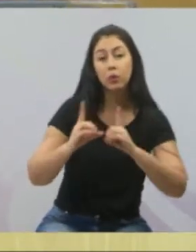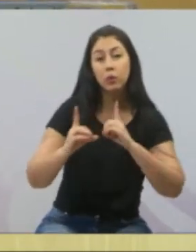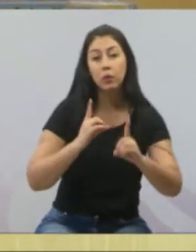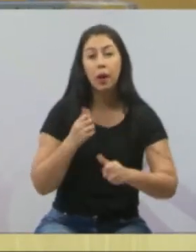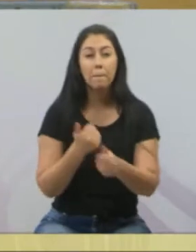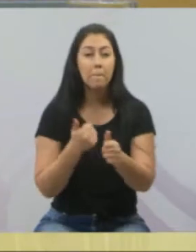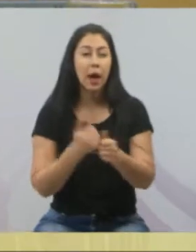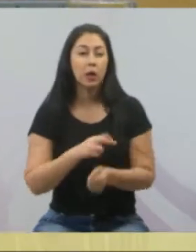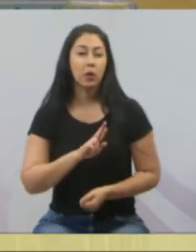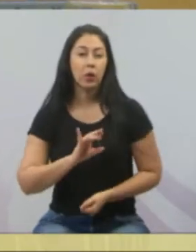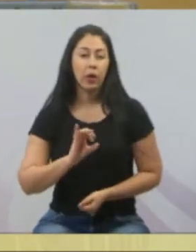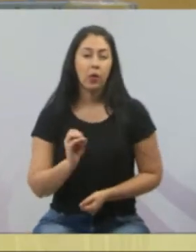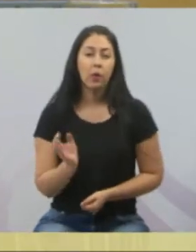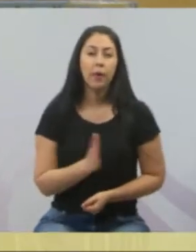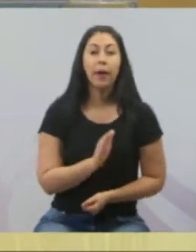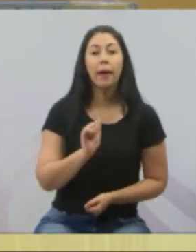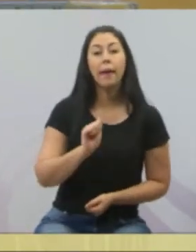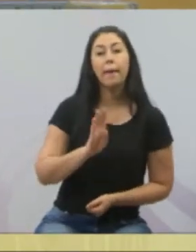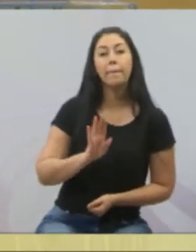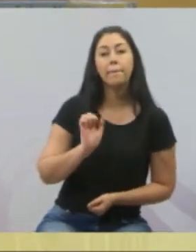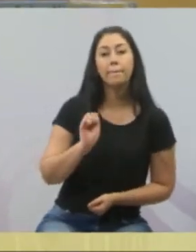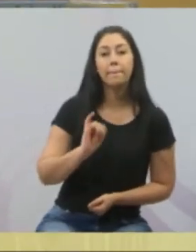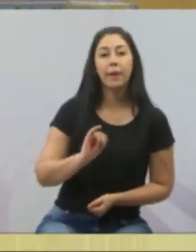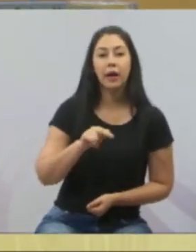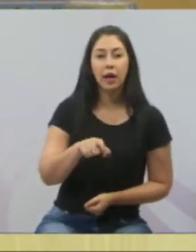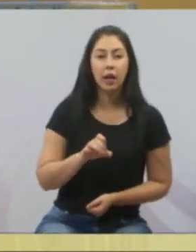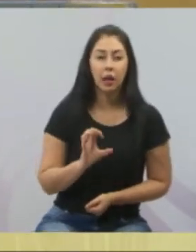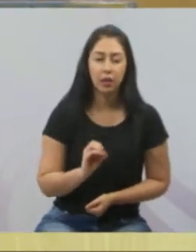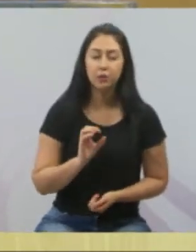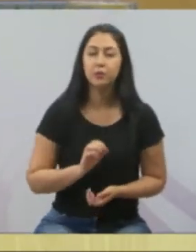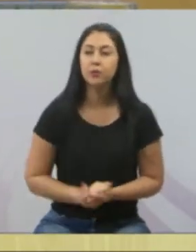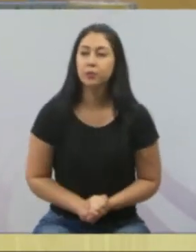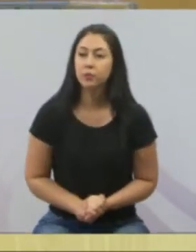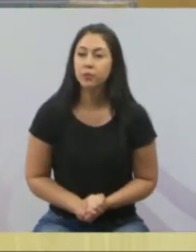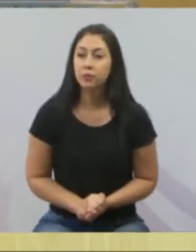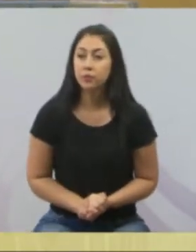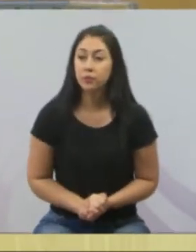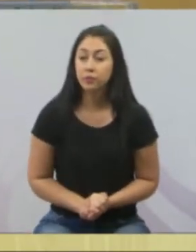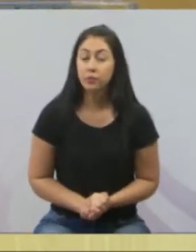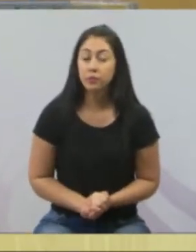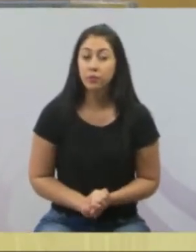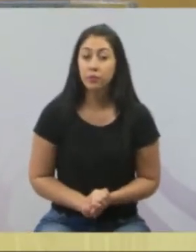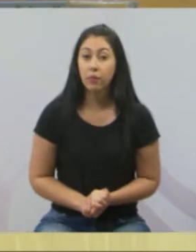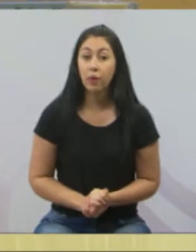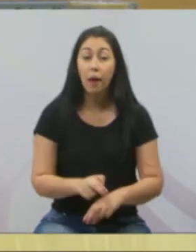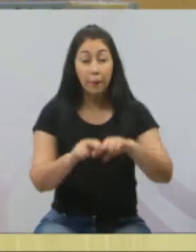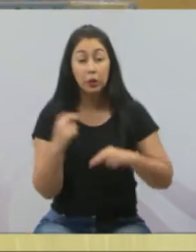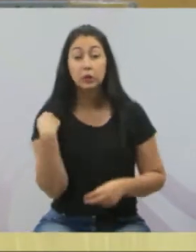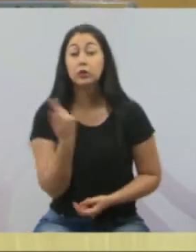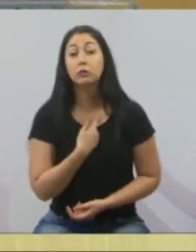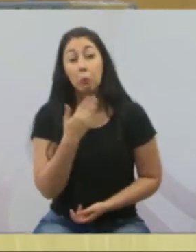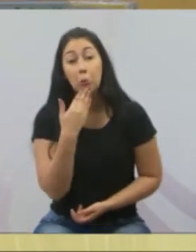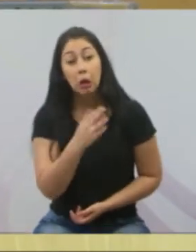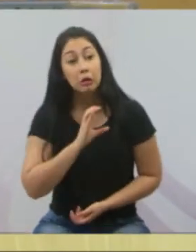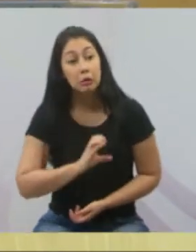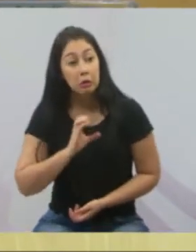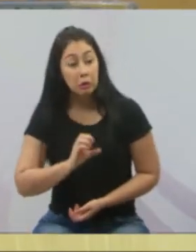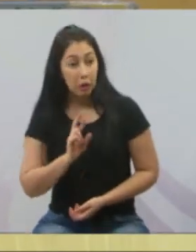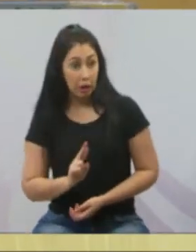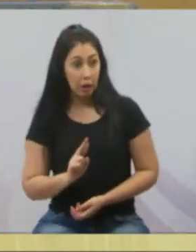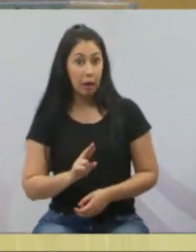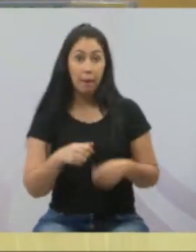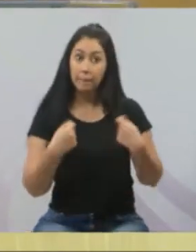Requeremos ao excelentíssimo senhor presidente desta Casa, ouvido e aprovado pela Igreja de Plenário, cumpridas as formalidades regimentais, seja oficiado da EDP, solicitando o reposicionamento